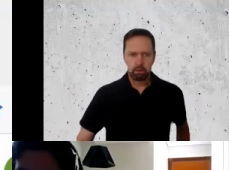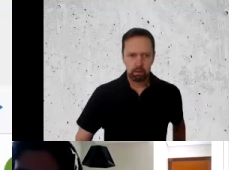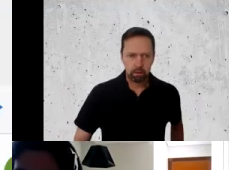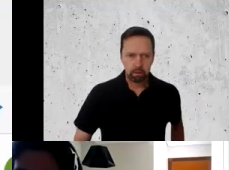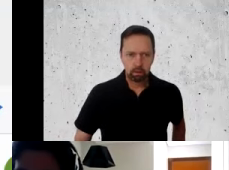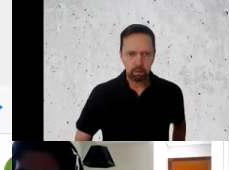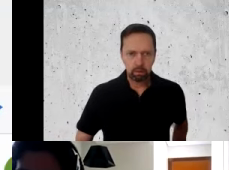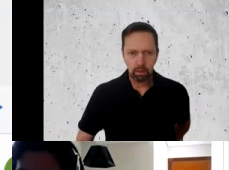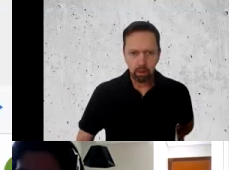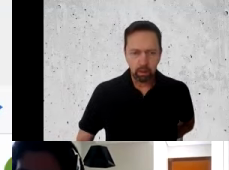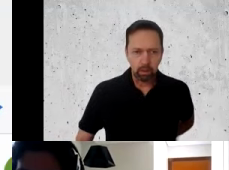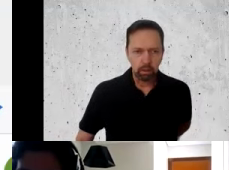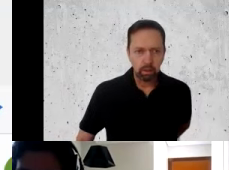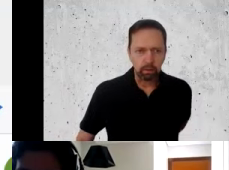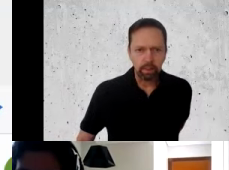ser apresentados?